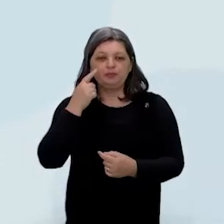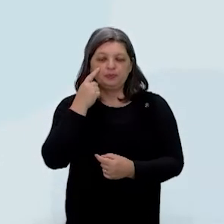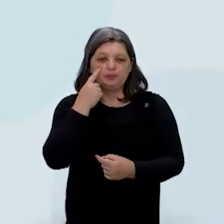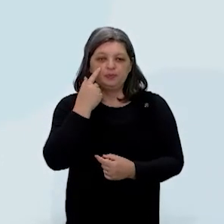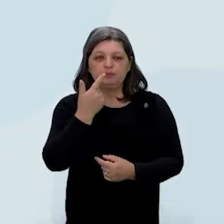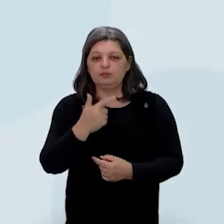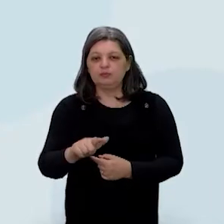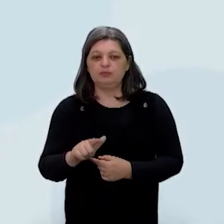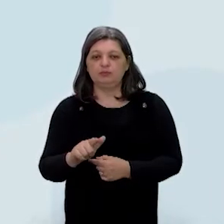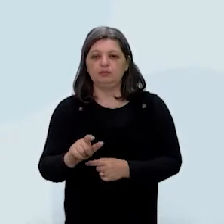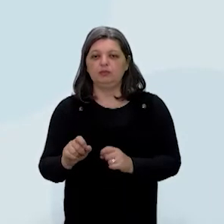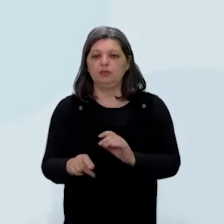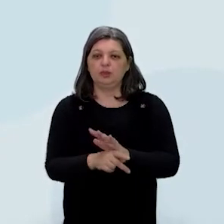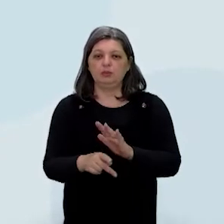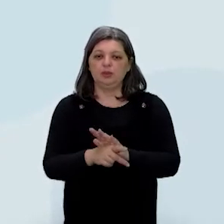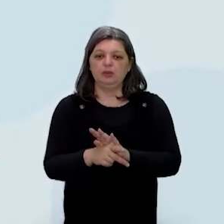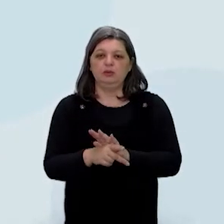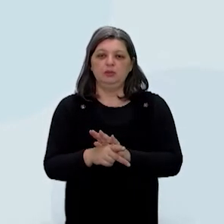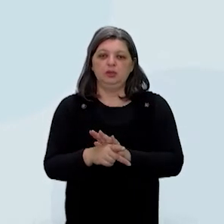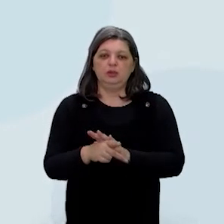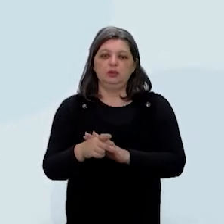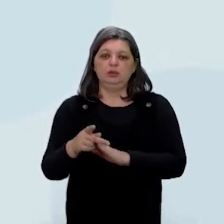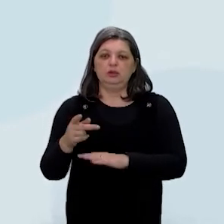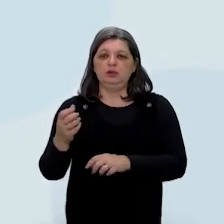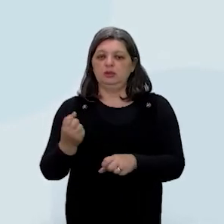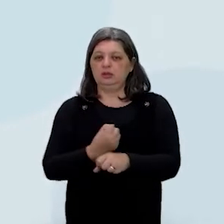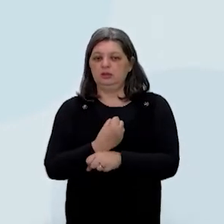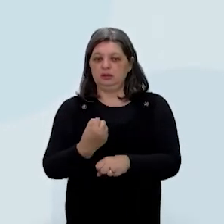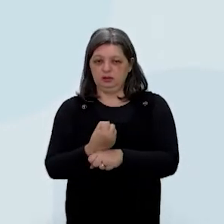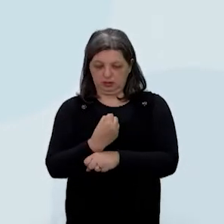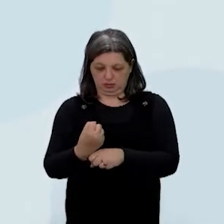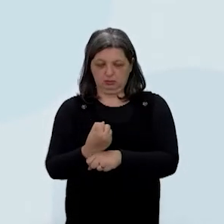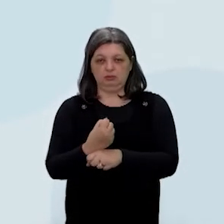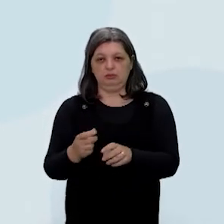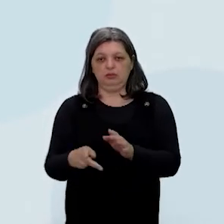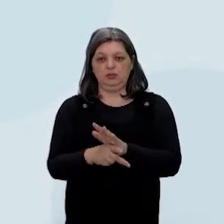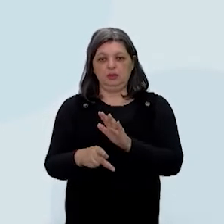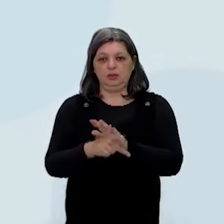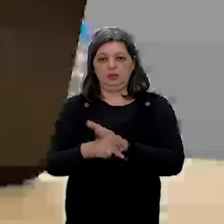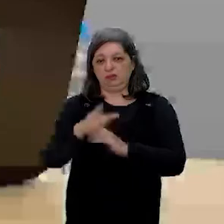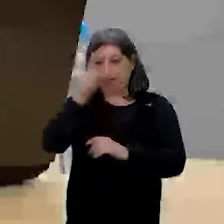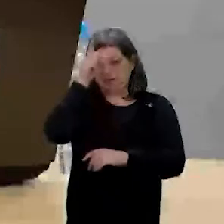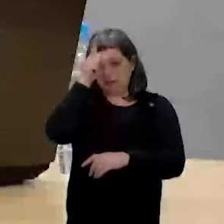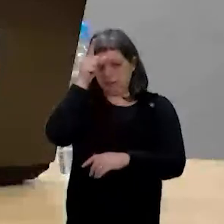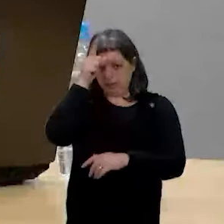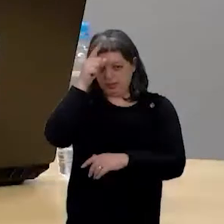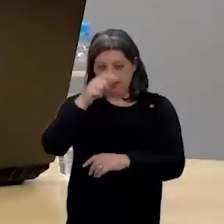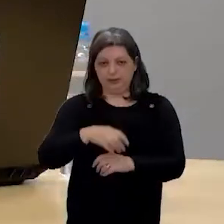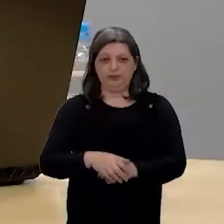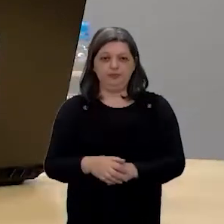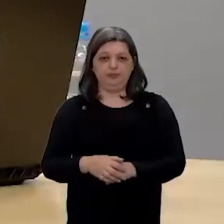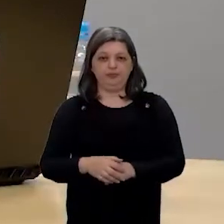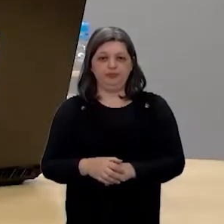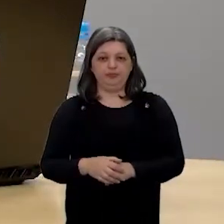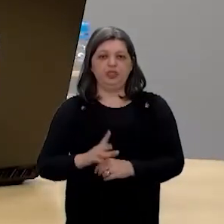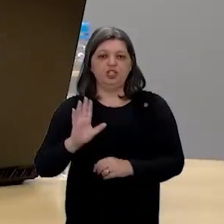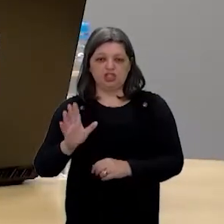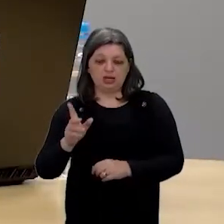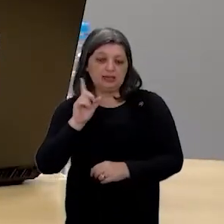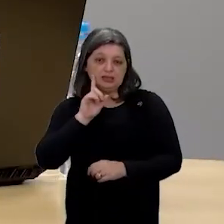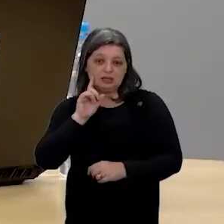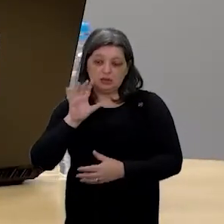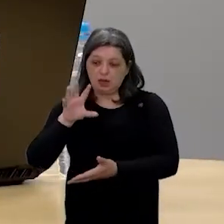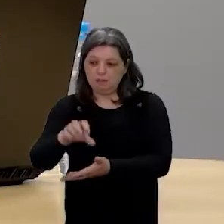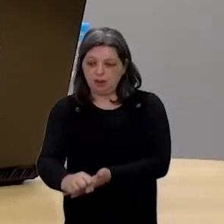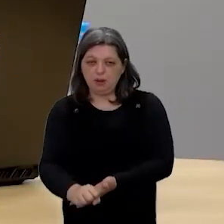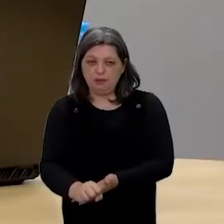uma obra, né, acontecendo em Berlim Ocidental, ou seja, da parte ocupada pelos Estados Unidos,